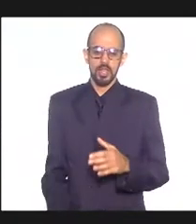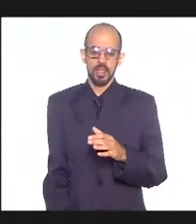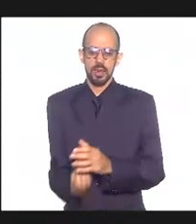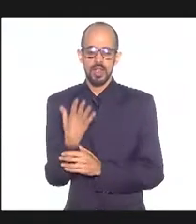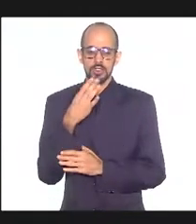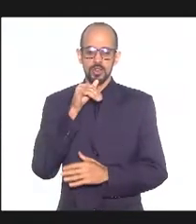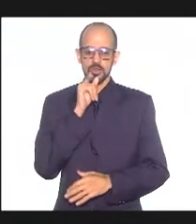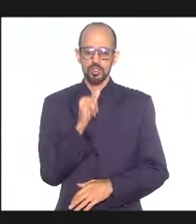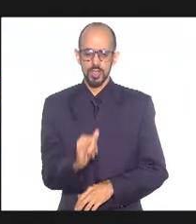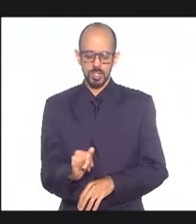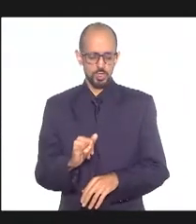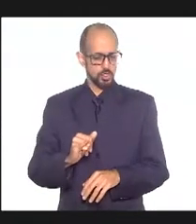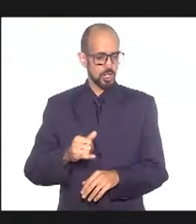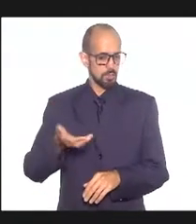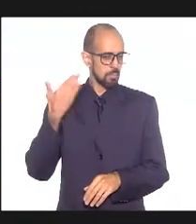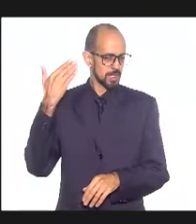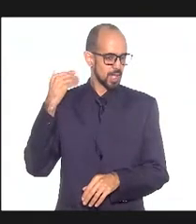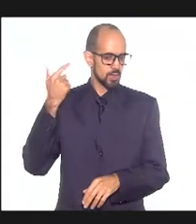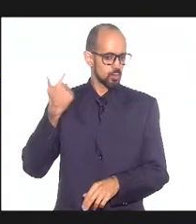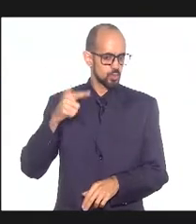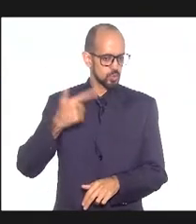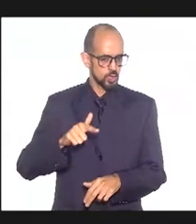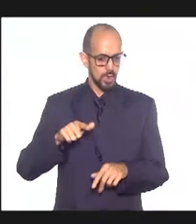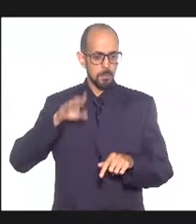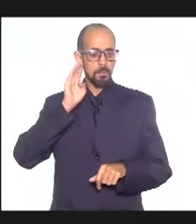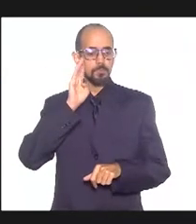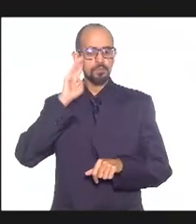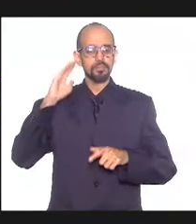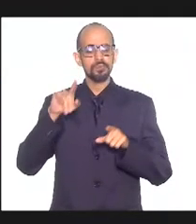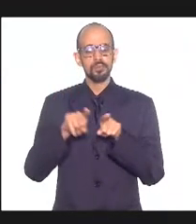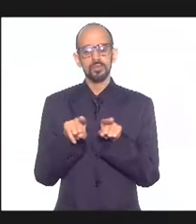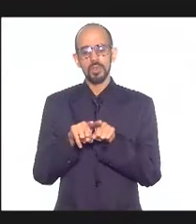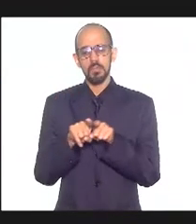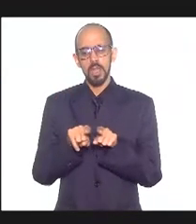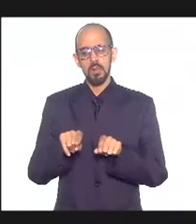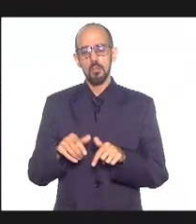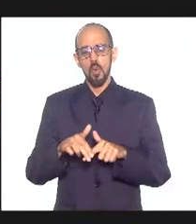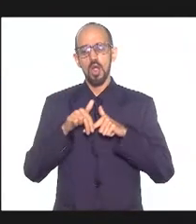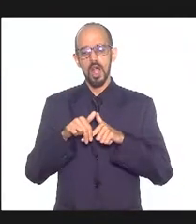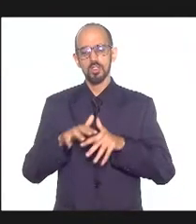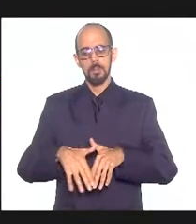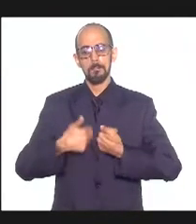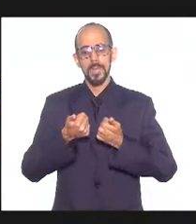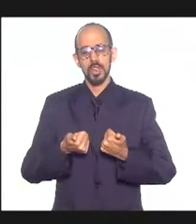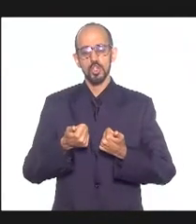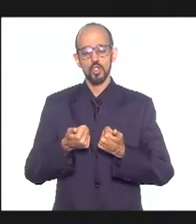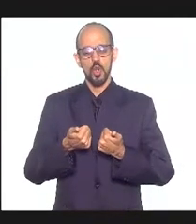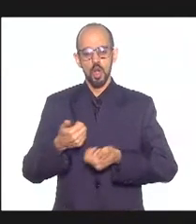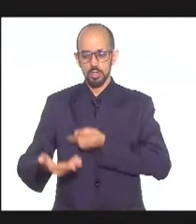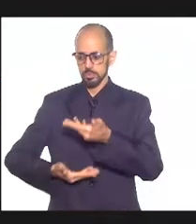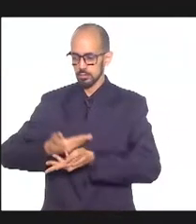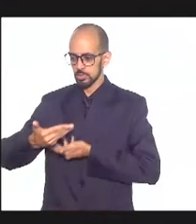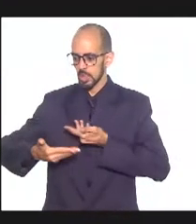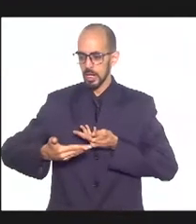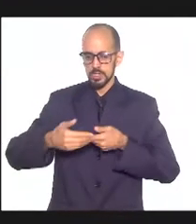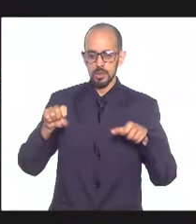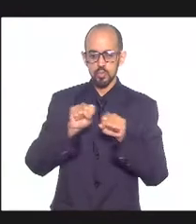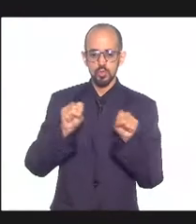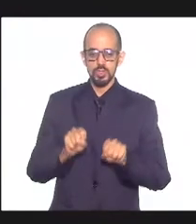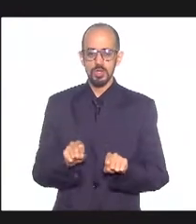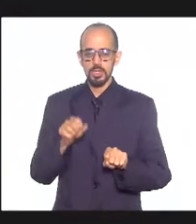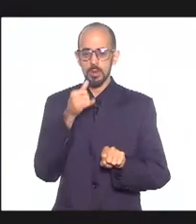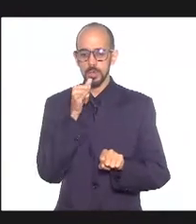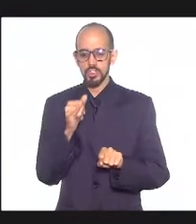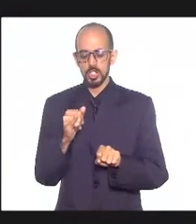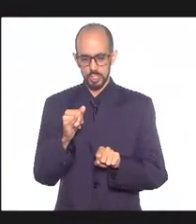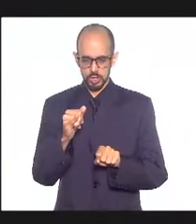que não se tinha passado, e principalmente por conta de uma melhor integração do sistema hoje que nós temos de linhas de transmissão